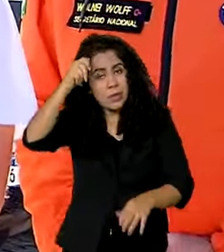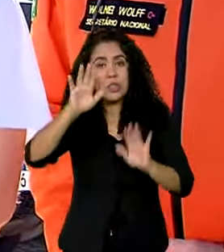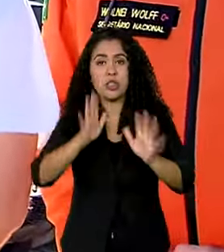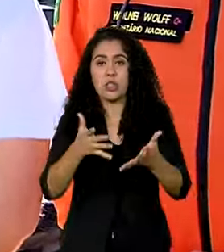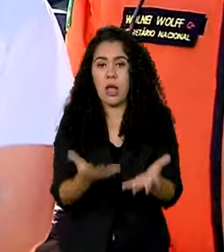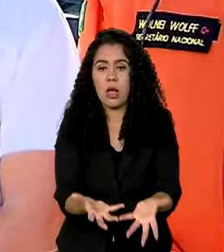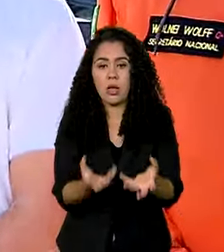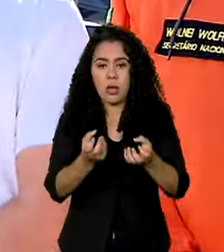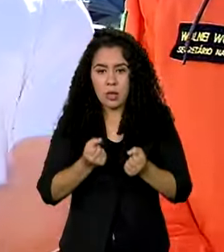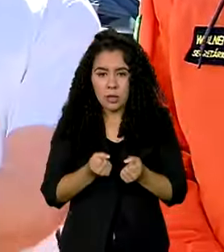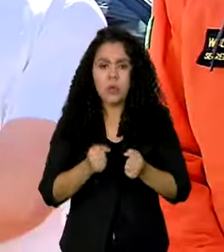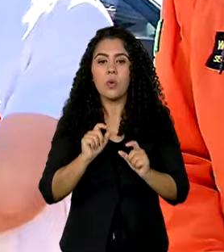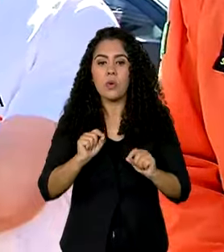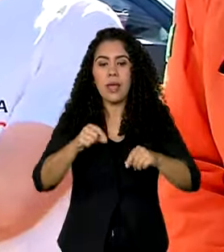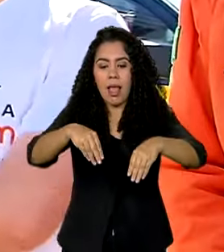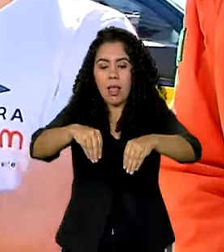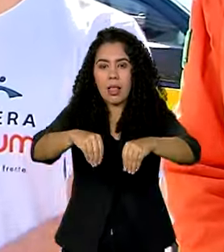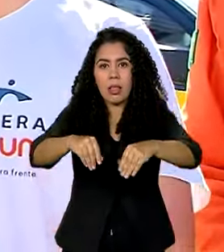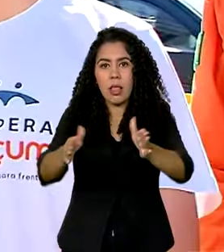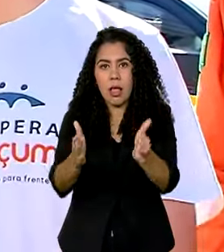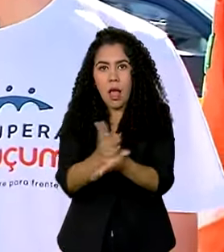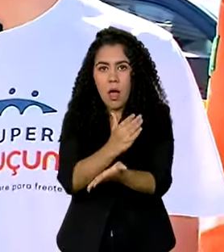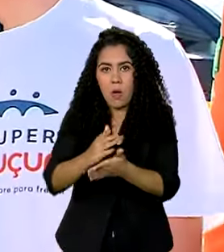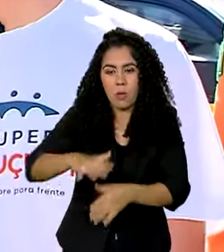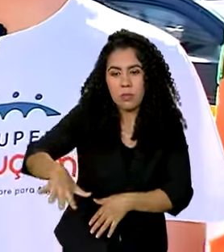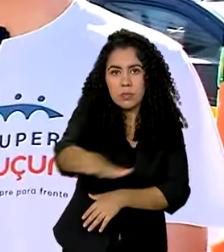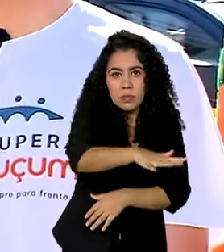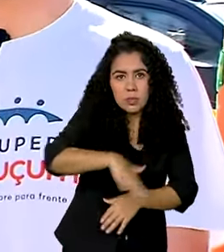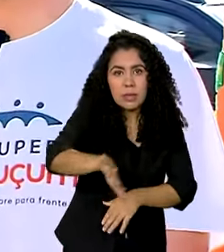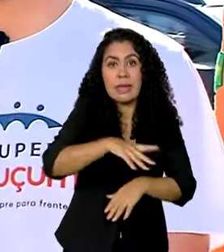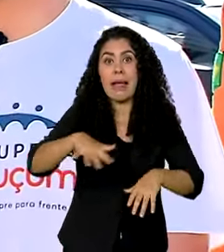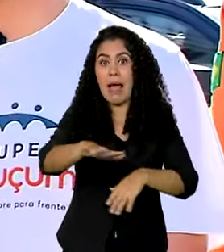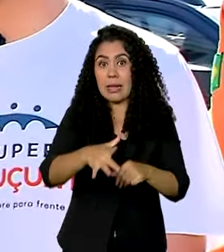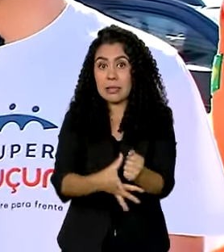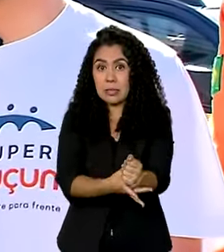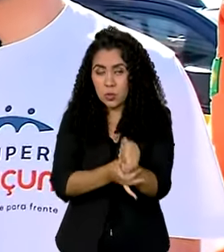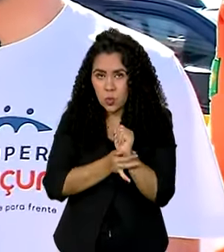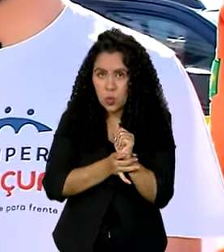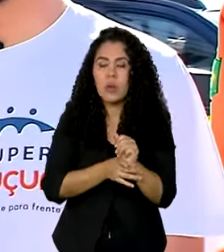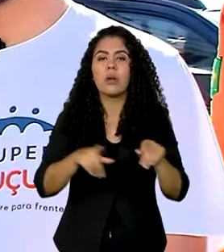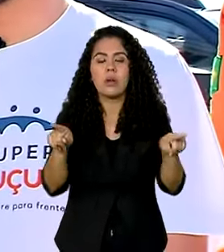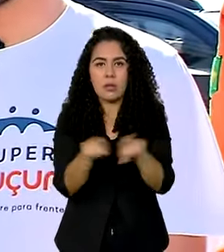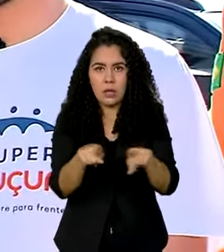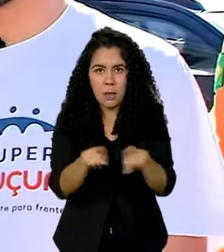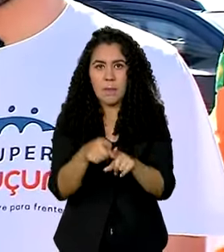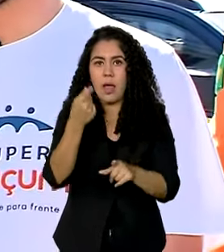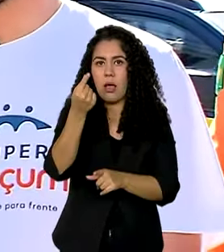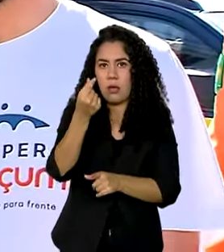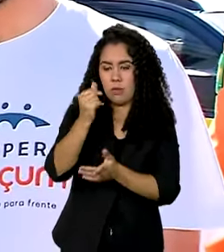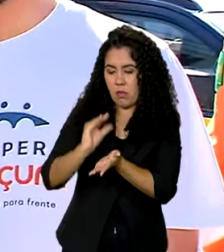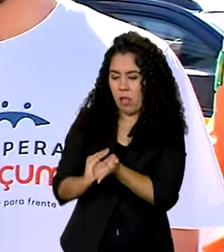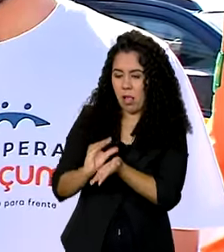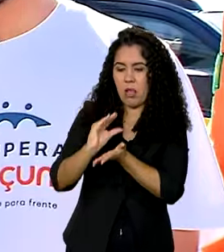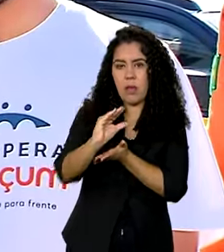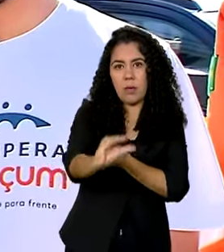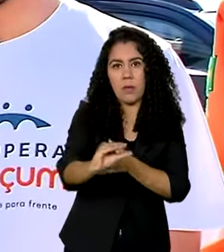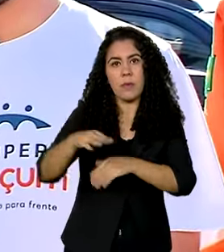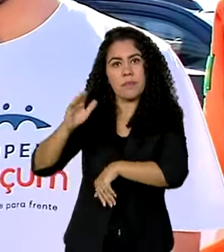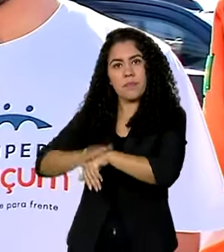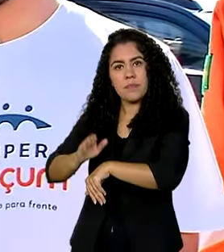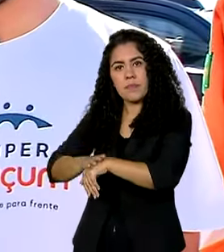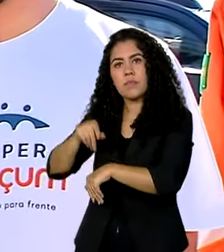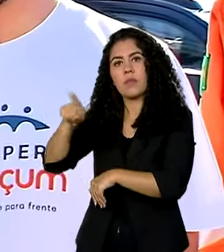da desapropriação, terrenos em áreas seguras. Já há a destinação do recurso por conta da Defesa Civil